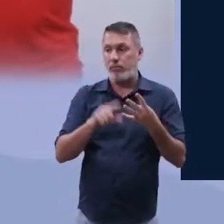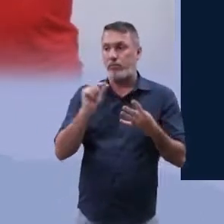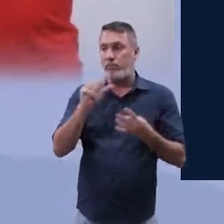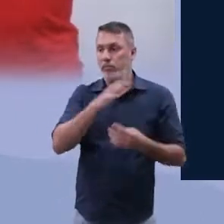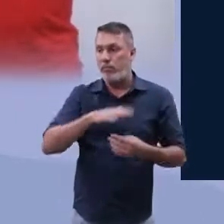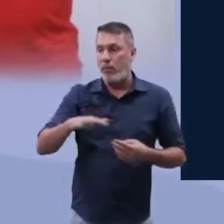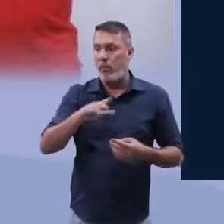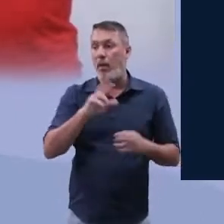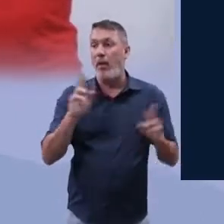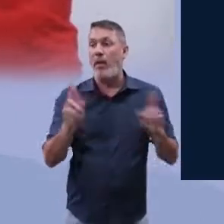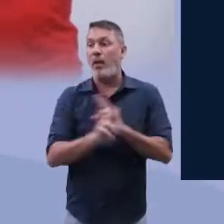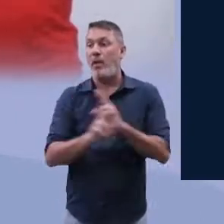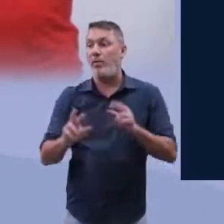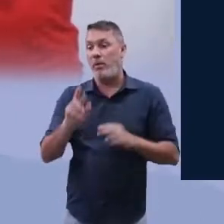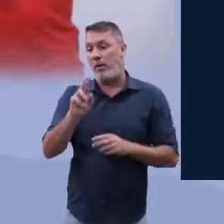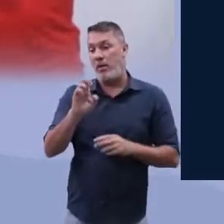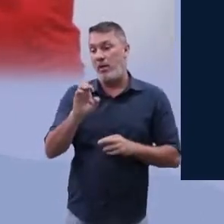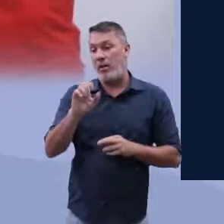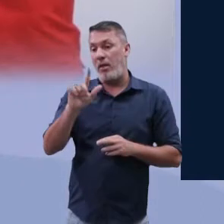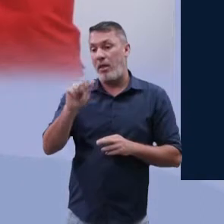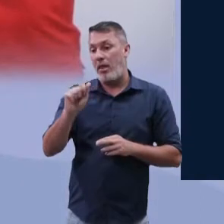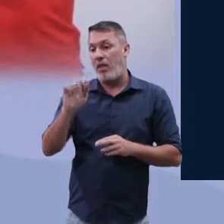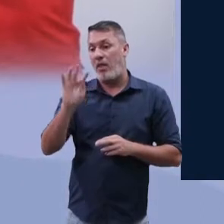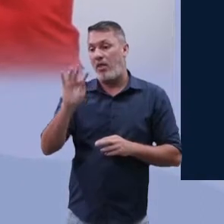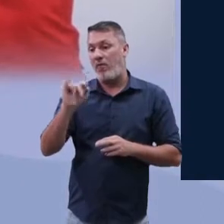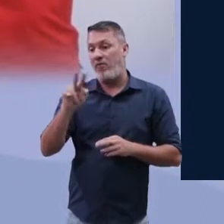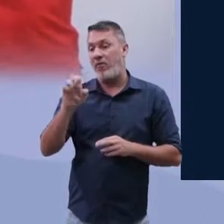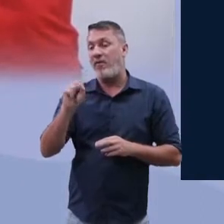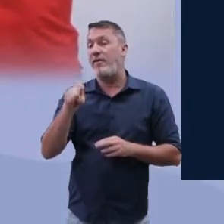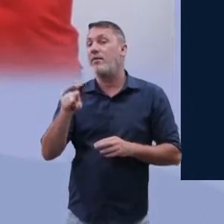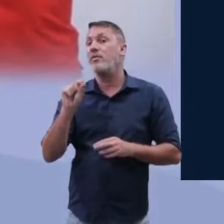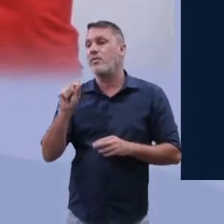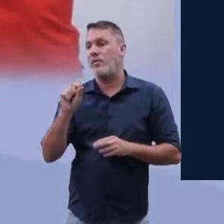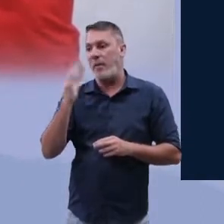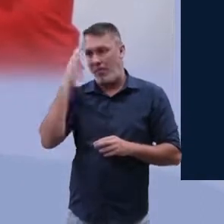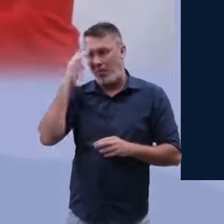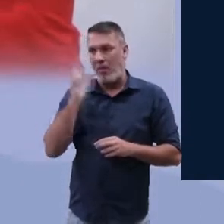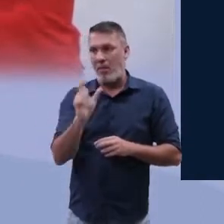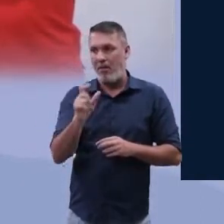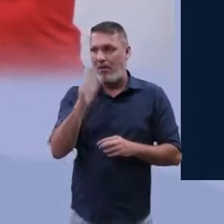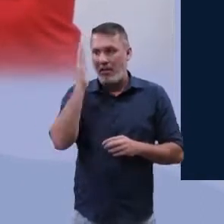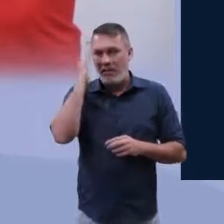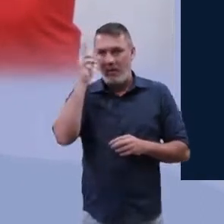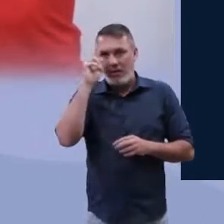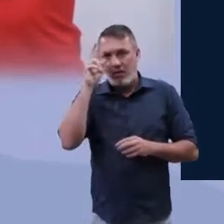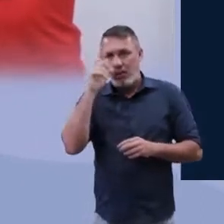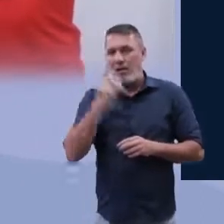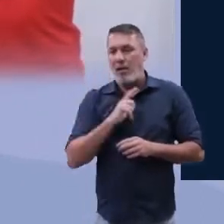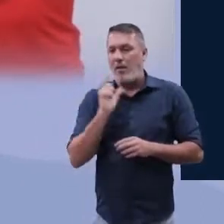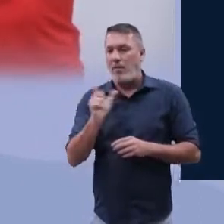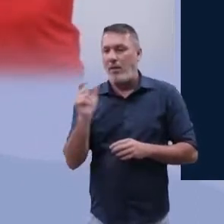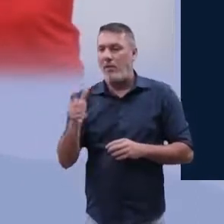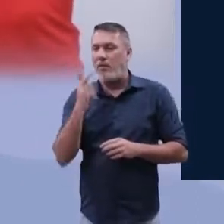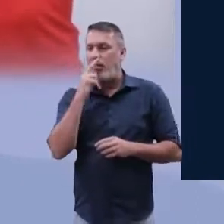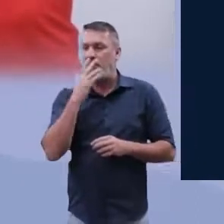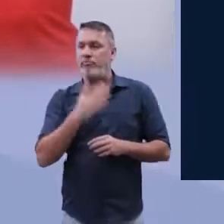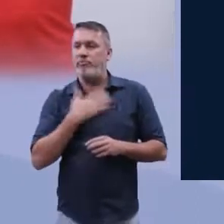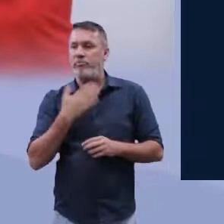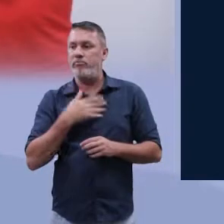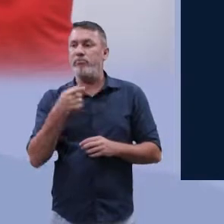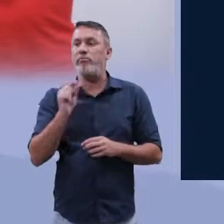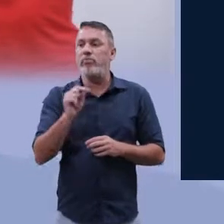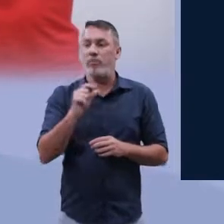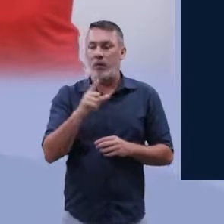some relatives. Ó, relatives também é uma palavrinha famosa, hein? Tá? Nós usamos, lembra dos false friends? Tem